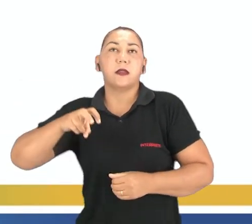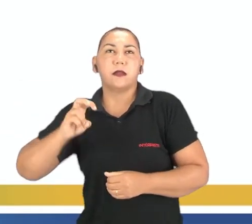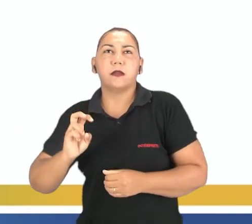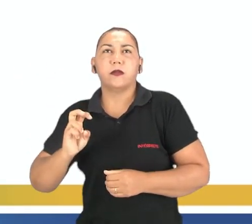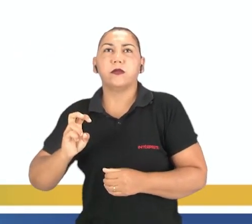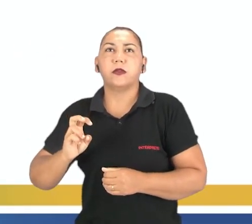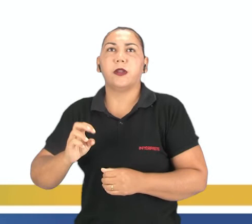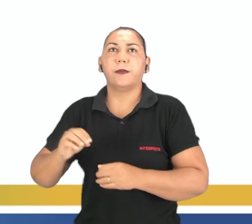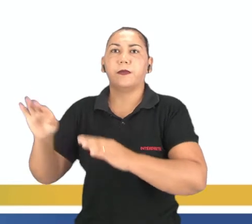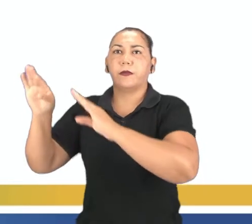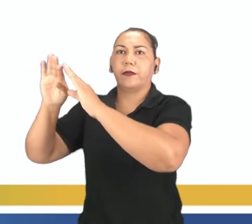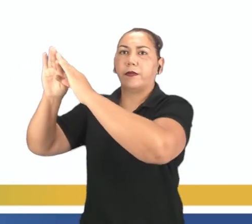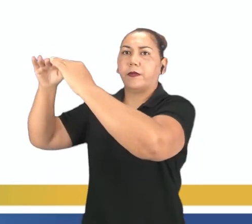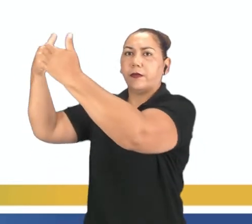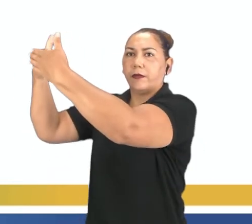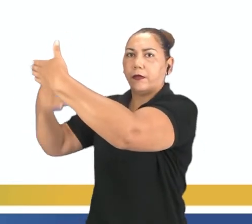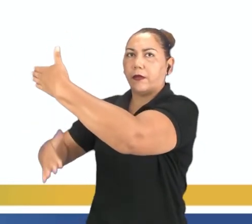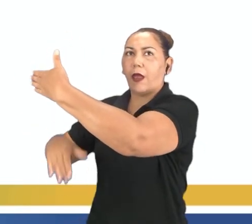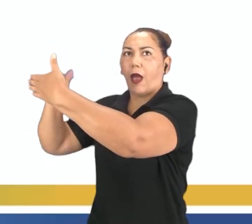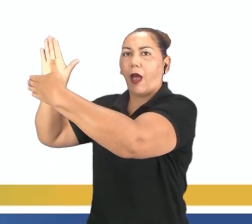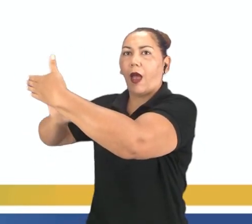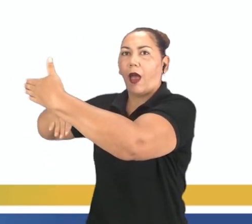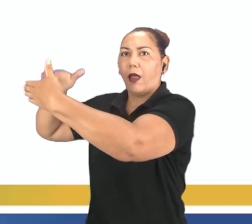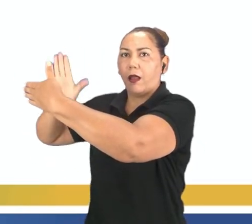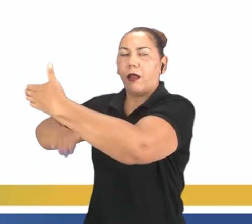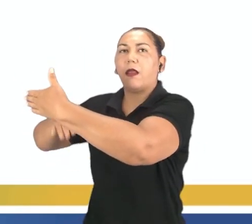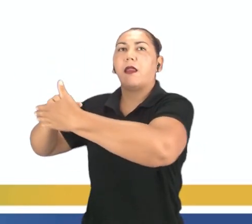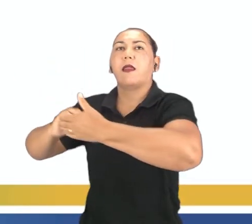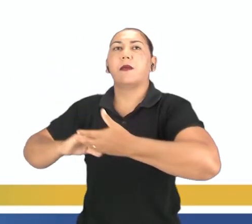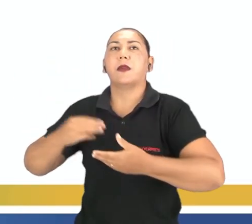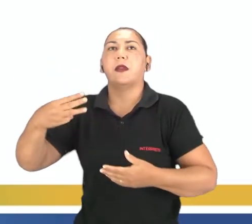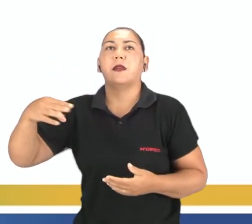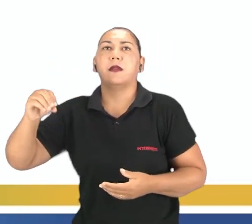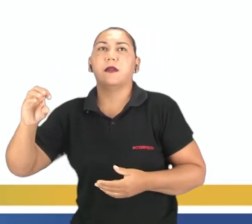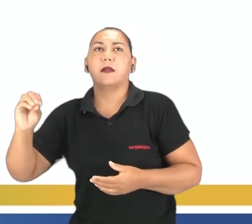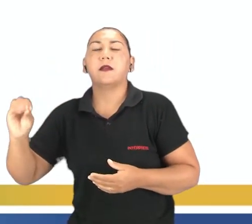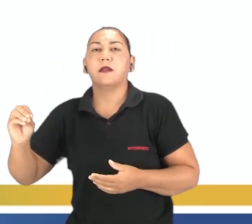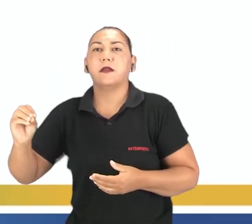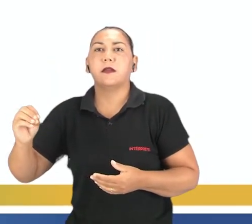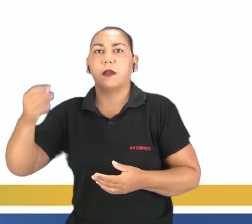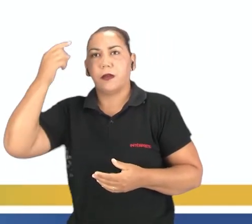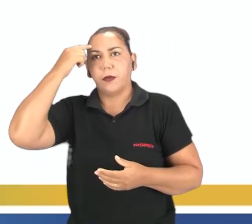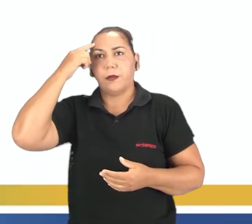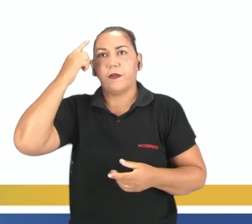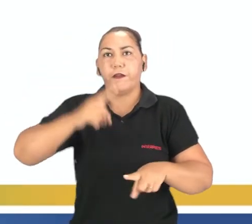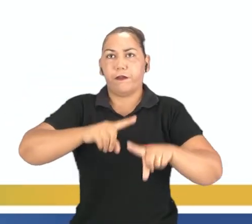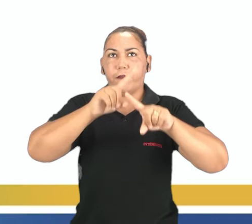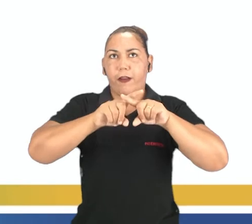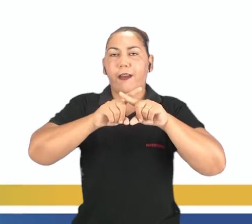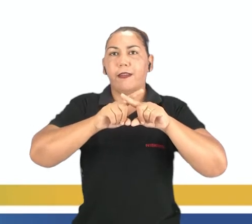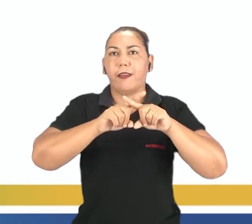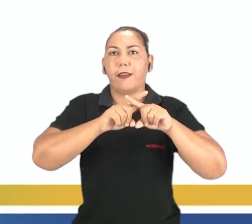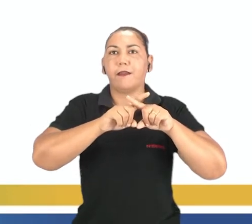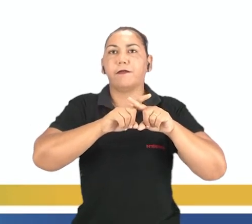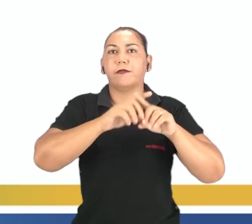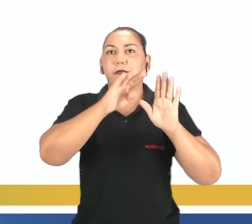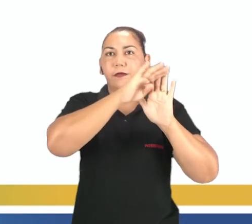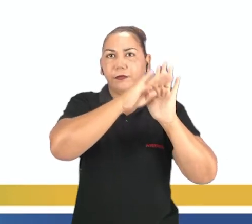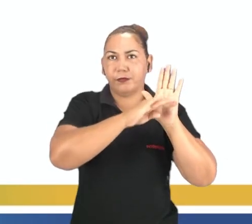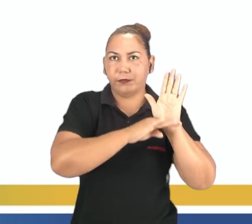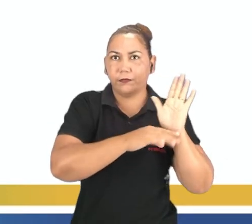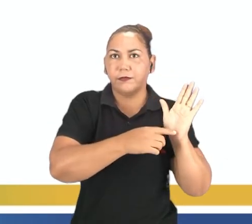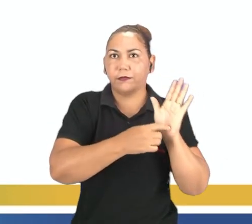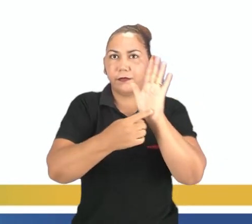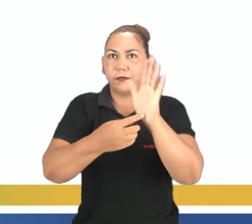escrito isso, a gente vai transformar, né, essa tabelinha aí, né, esses números